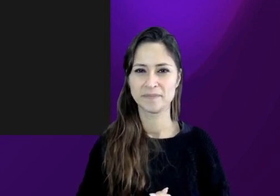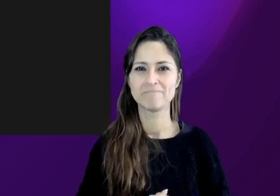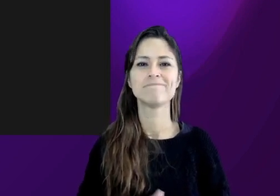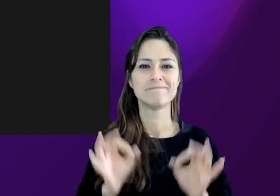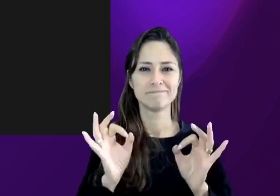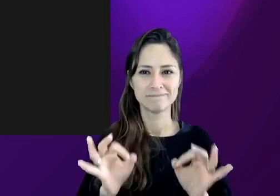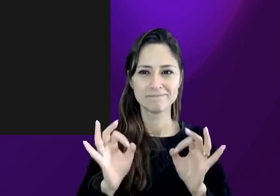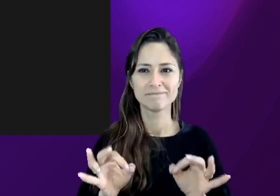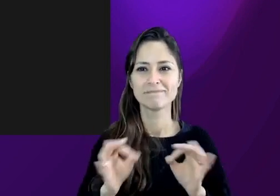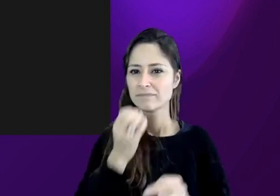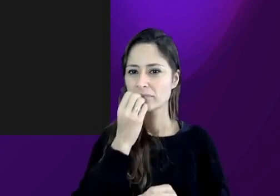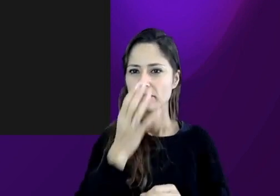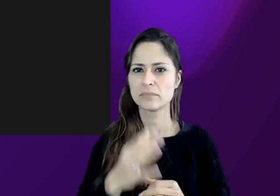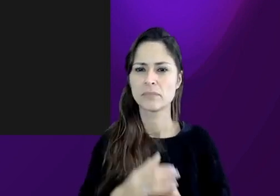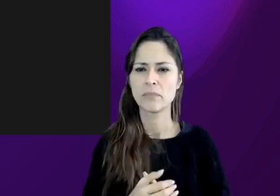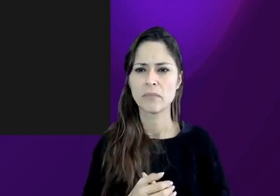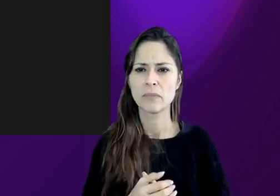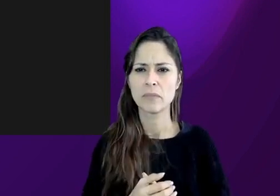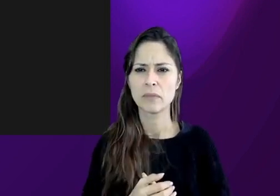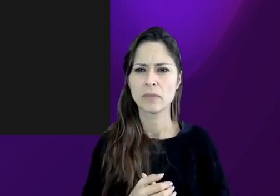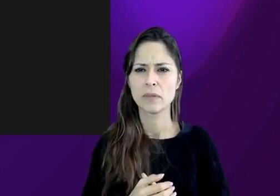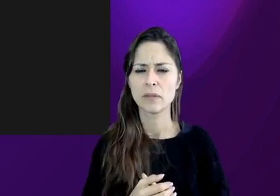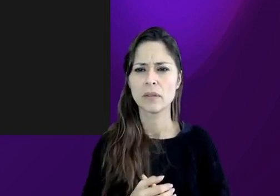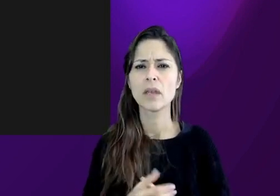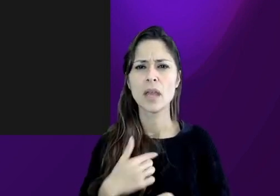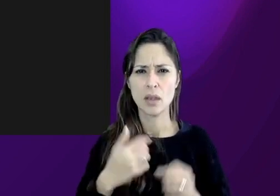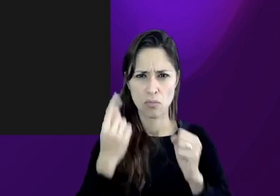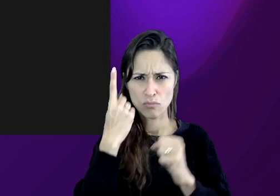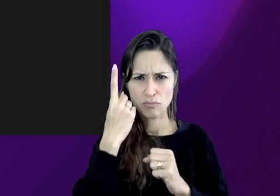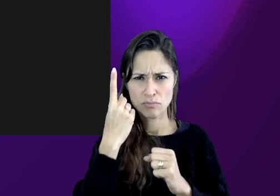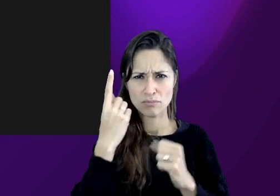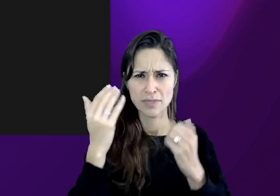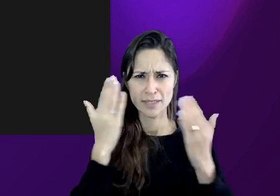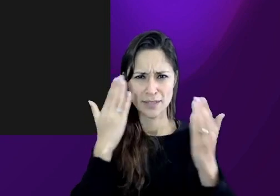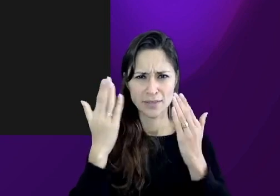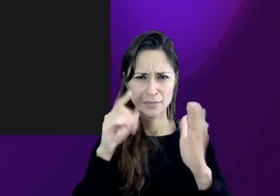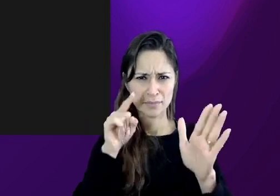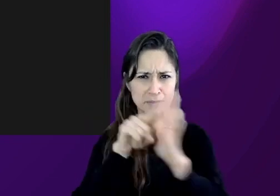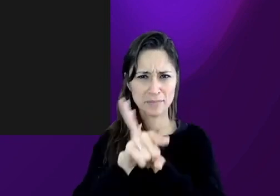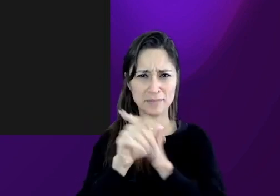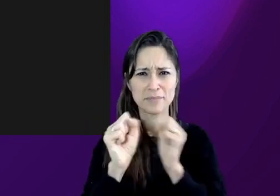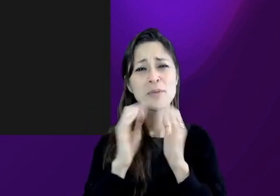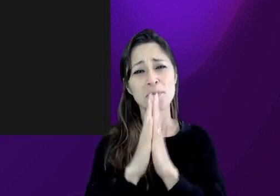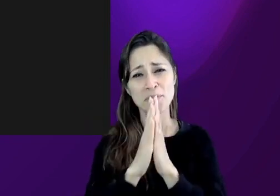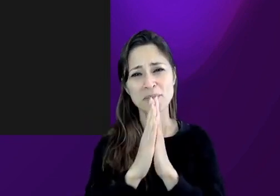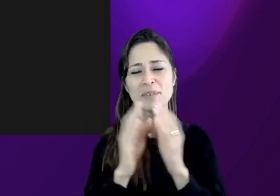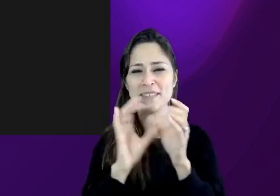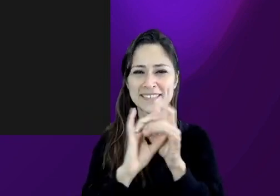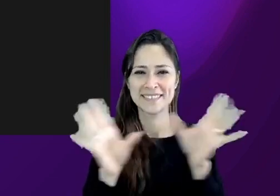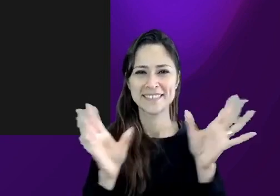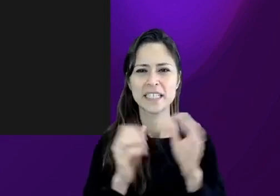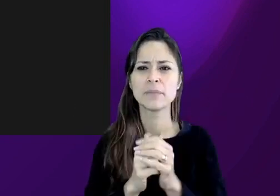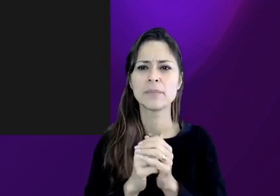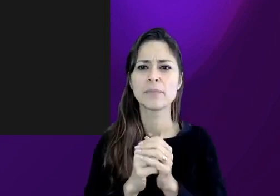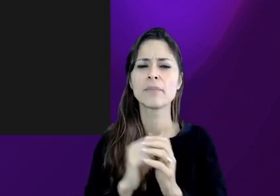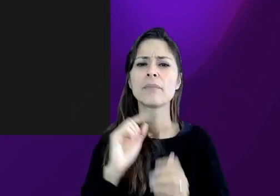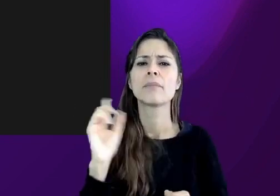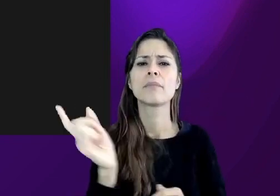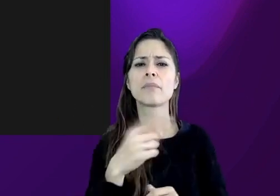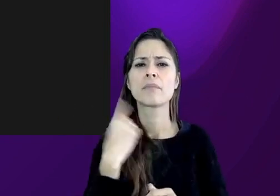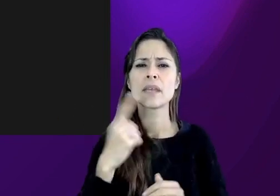Excelente, excelente. Armando, posso perguntar para o André uma dúvida? Claro, Tiago, à vontade. Isso mesmo, quero que você participe. Como que a gente está na